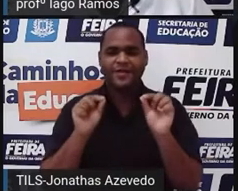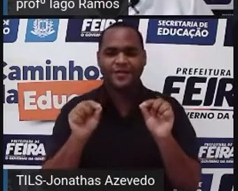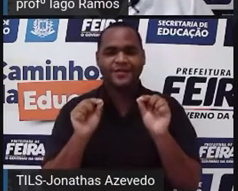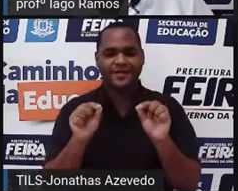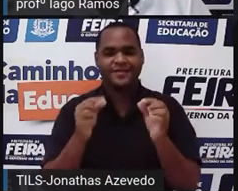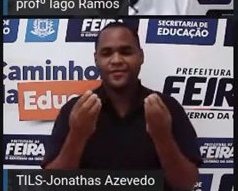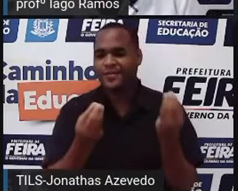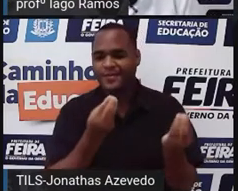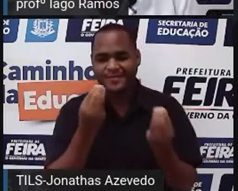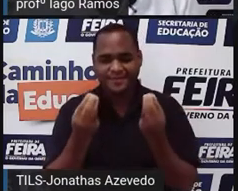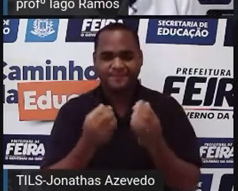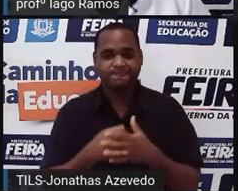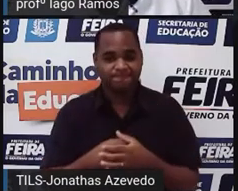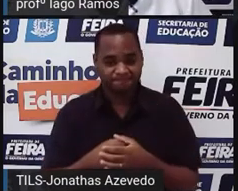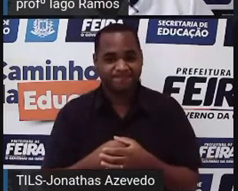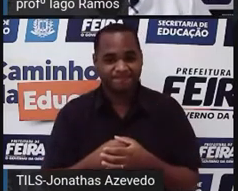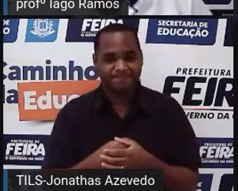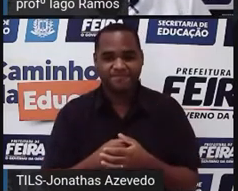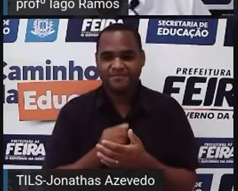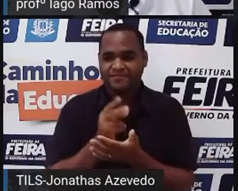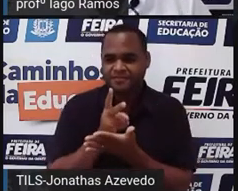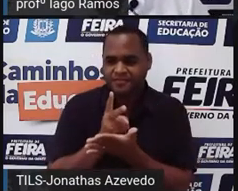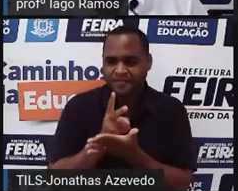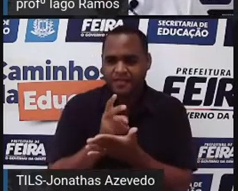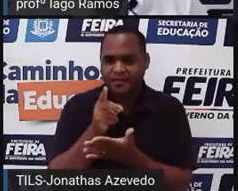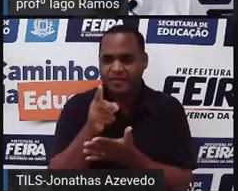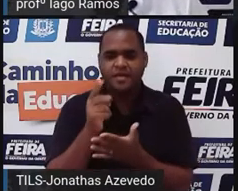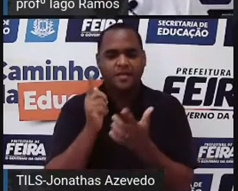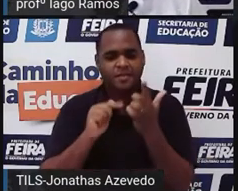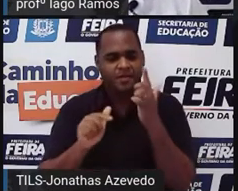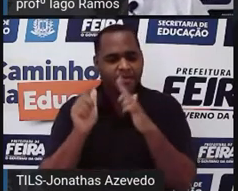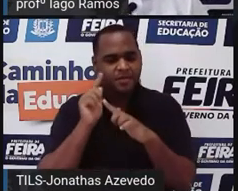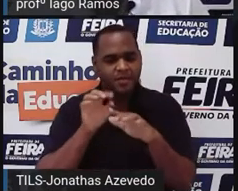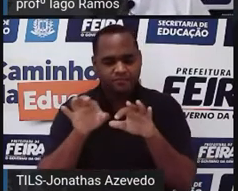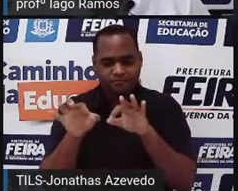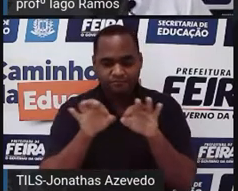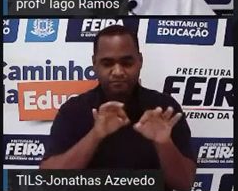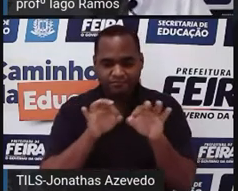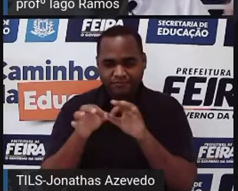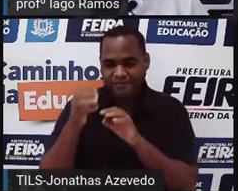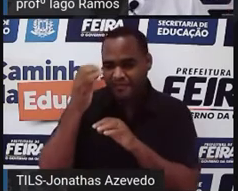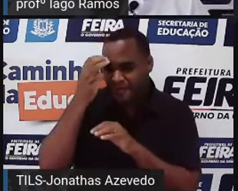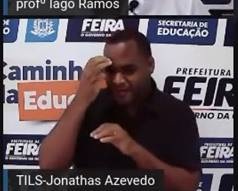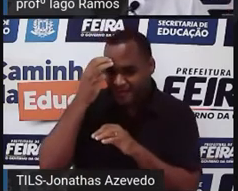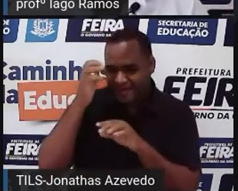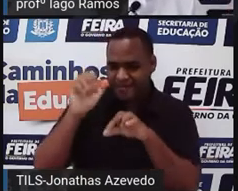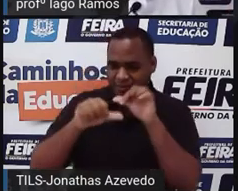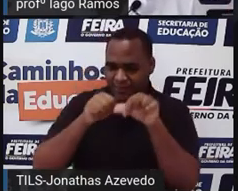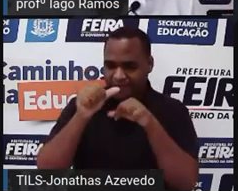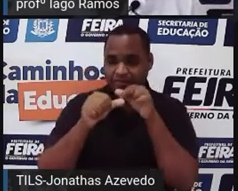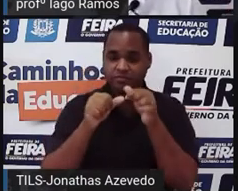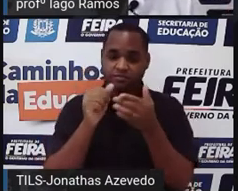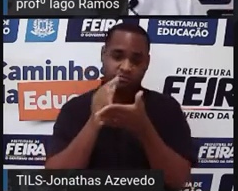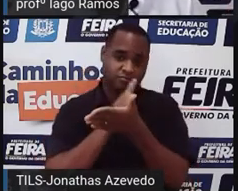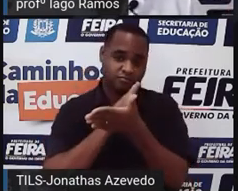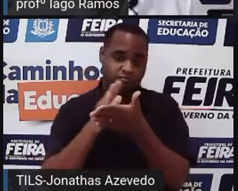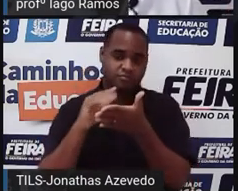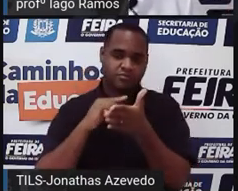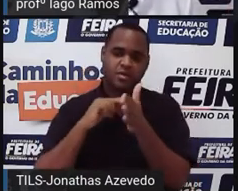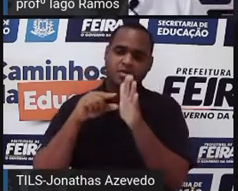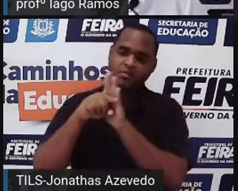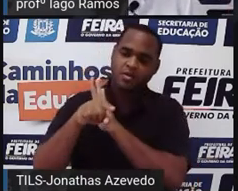Bom, como sempre, quando a gente faz esse exercíciozinho de memória, a gente traz aqui algumas perguntas,